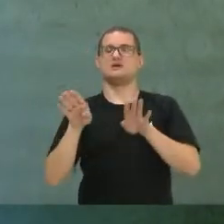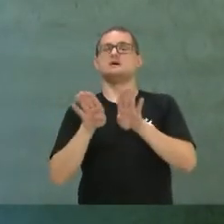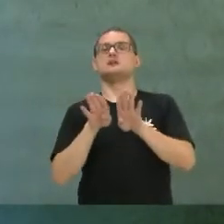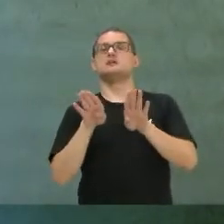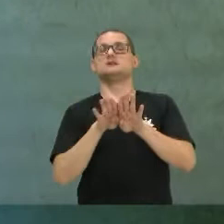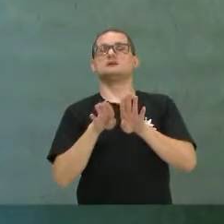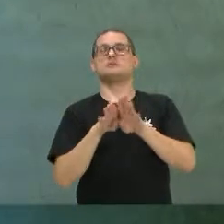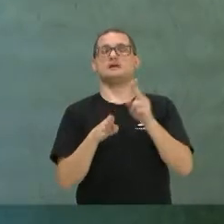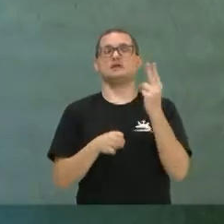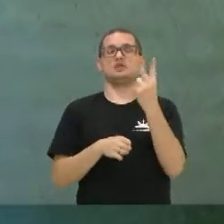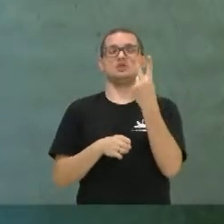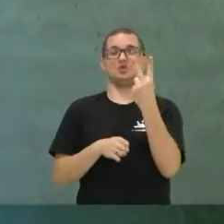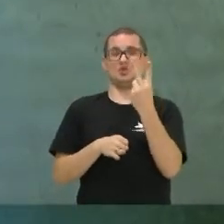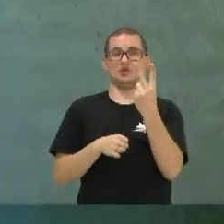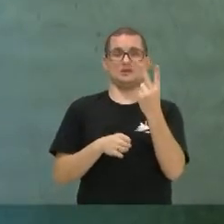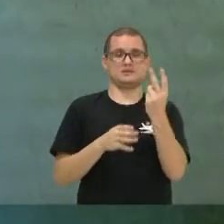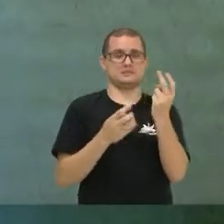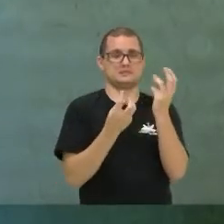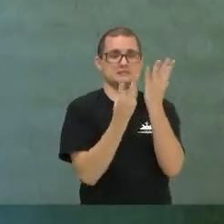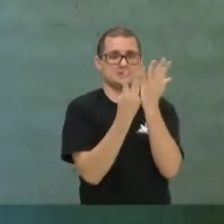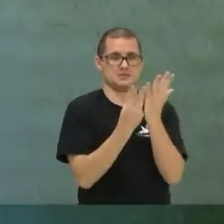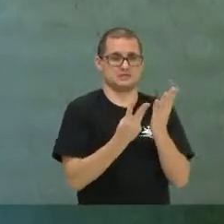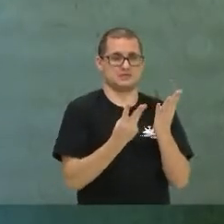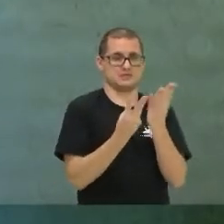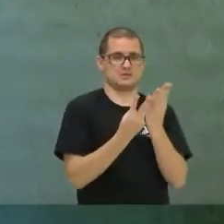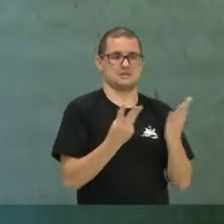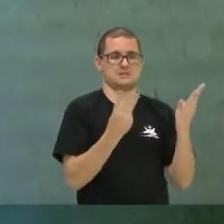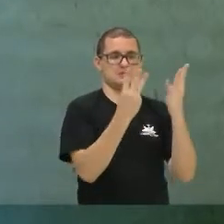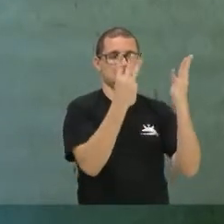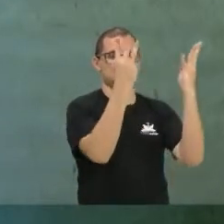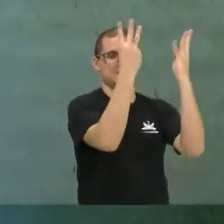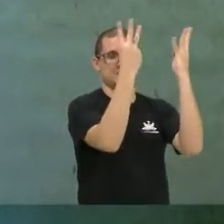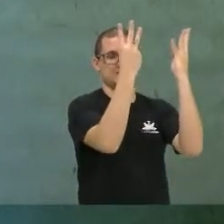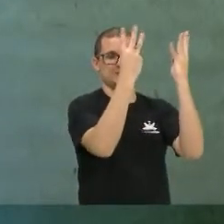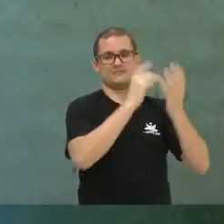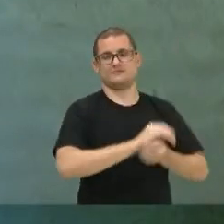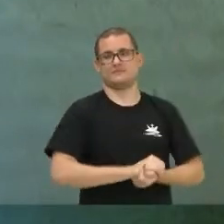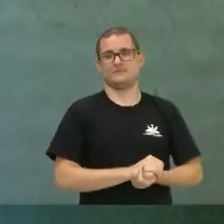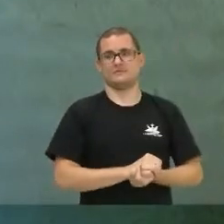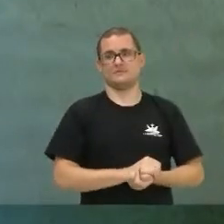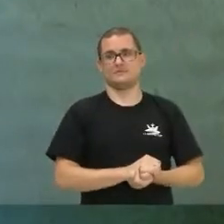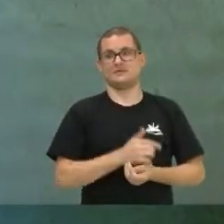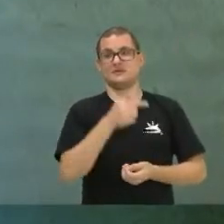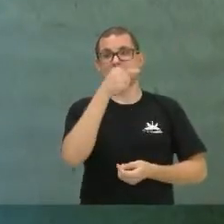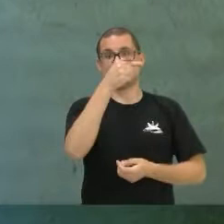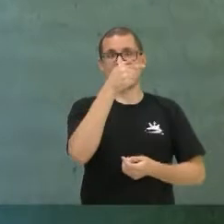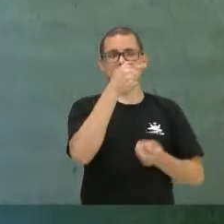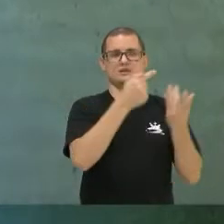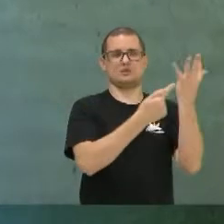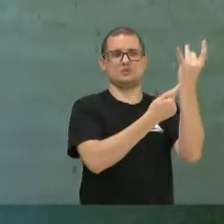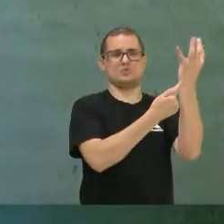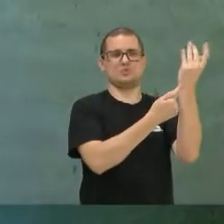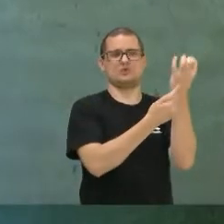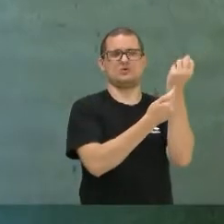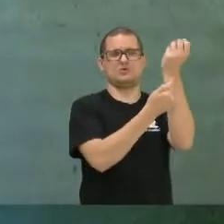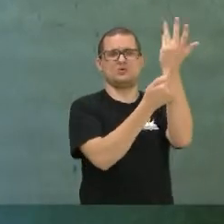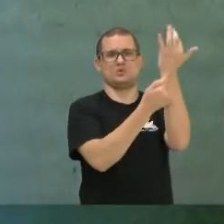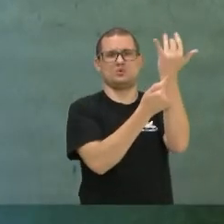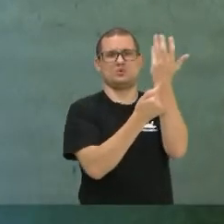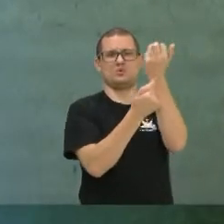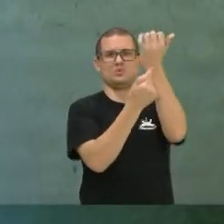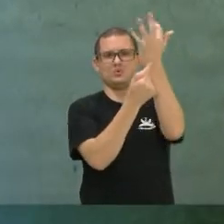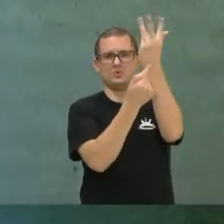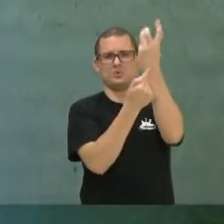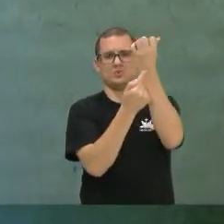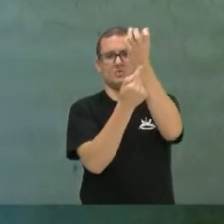tradições de israel dois candelabros tem as 7 tochas cada candelabro 7 tocha